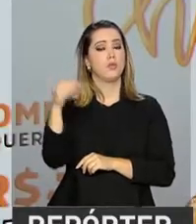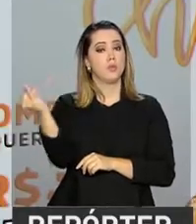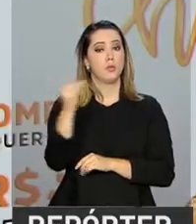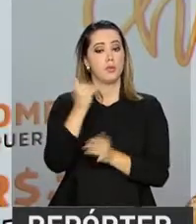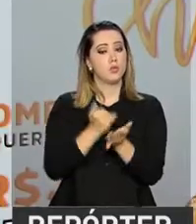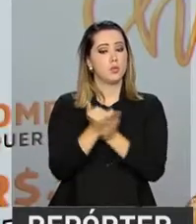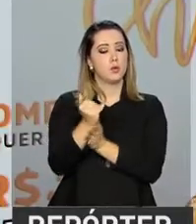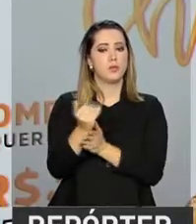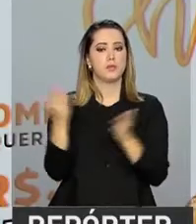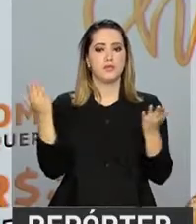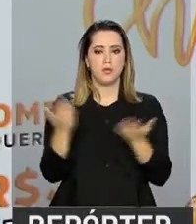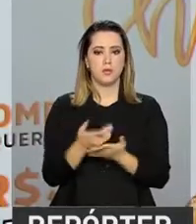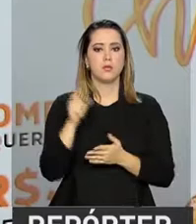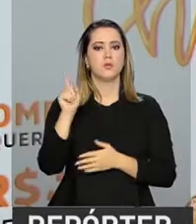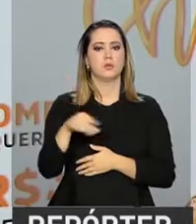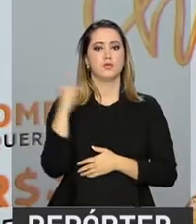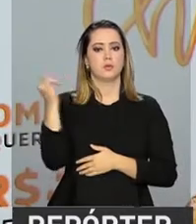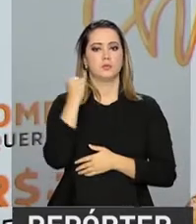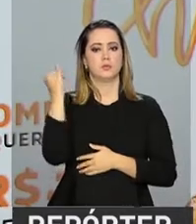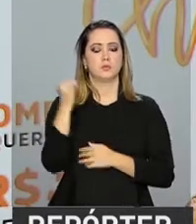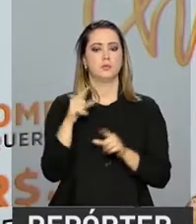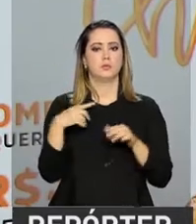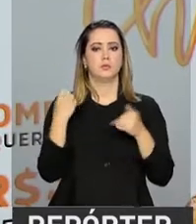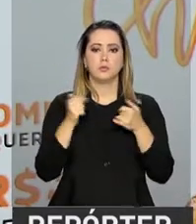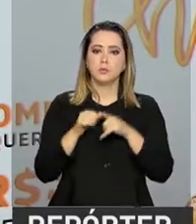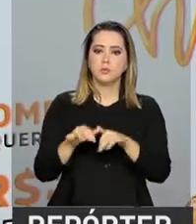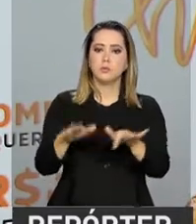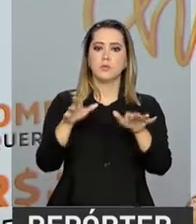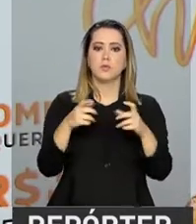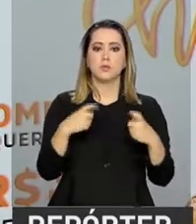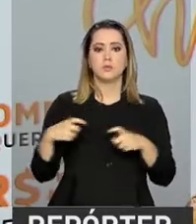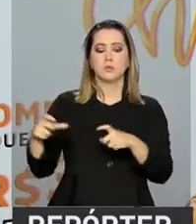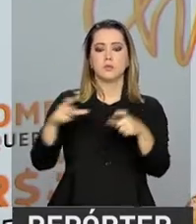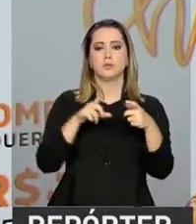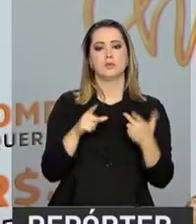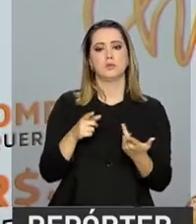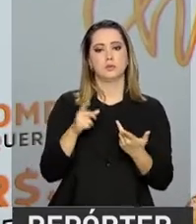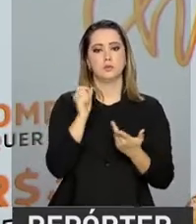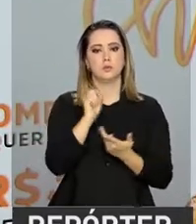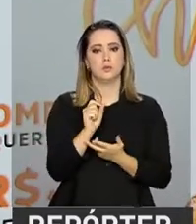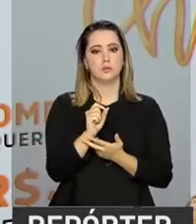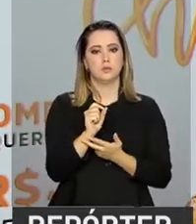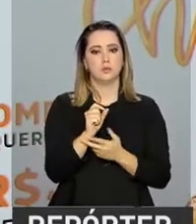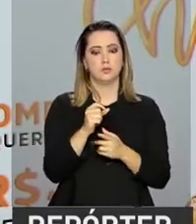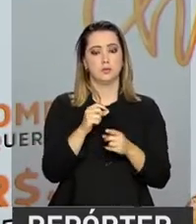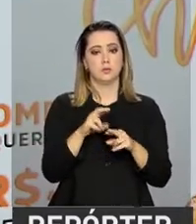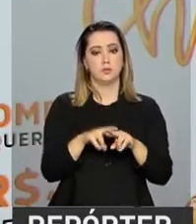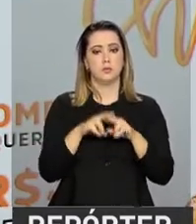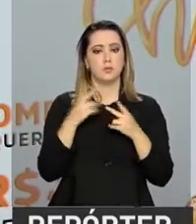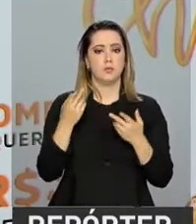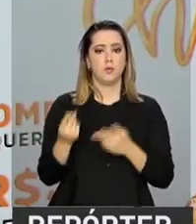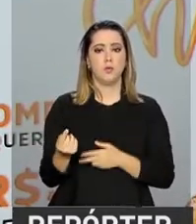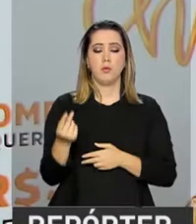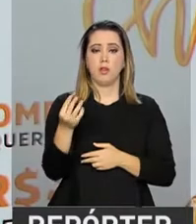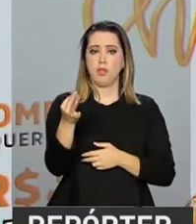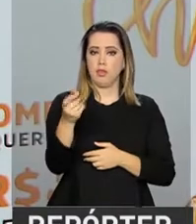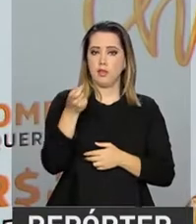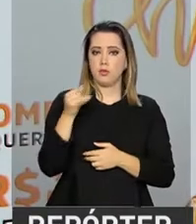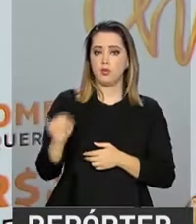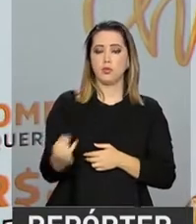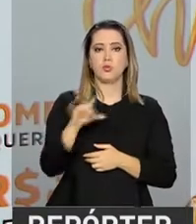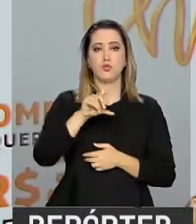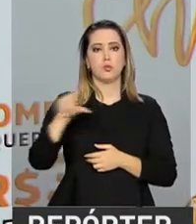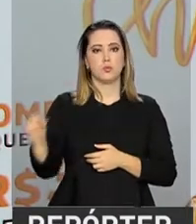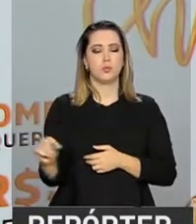do negócio e até hoje é muito importante para a expansão desse negócio por conta dessa taxa de juros baixa então o